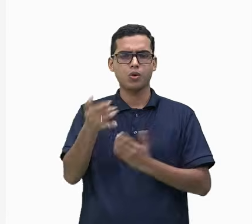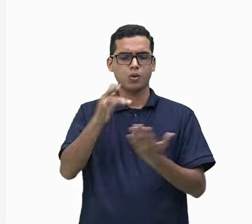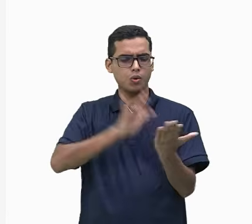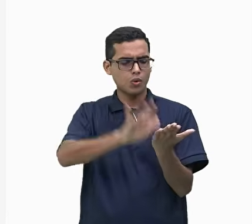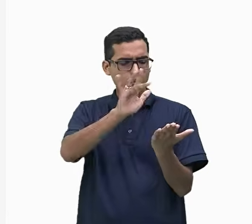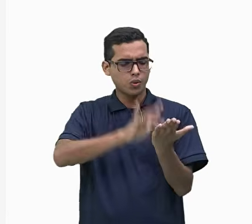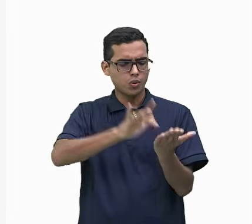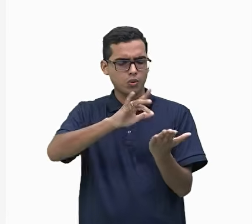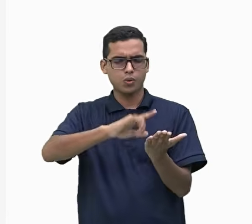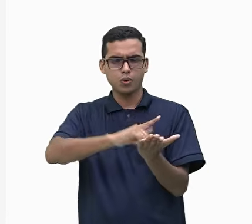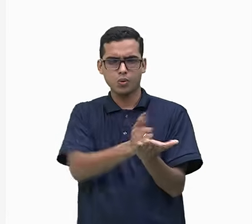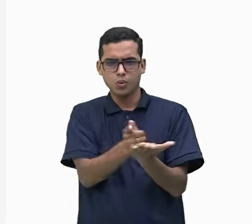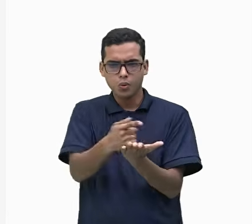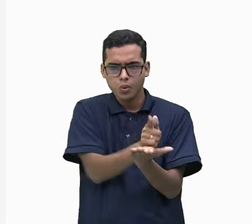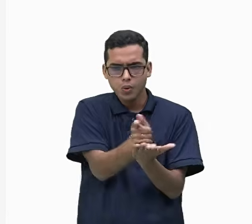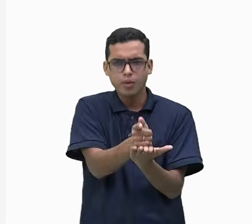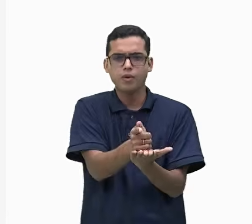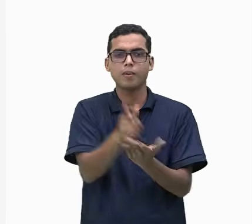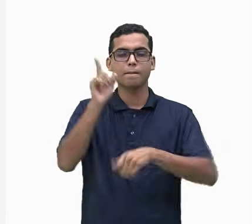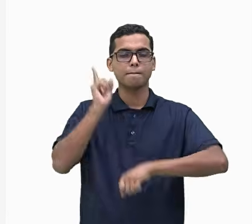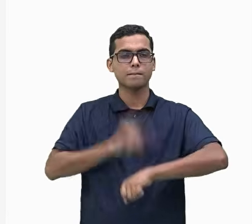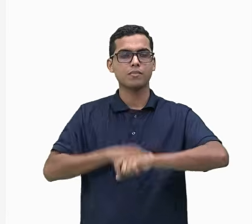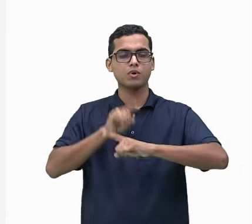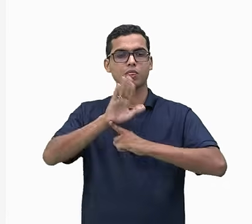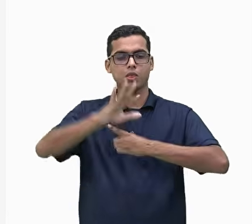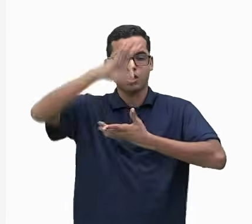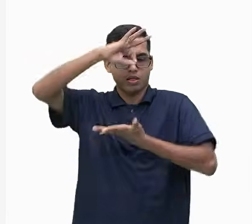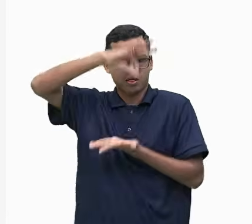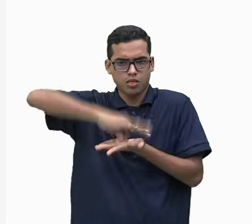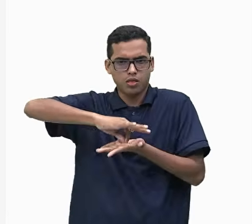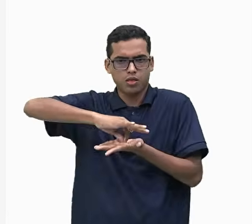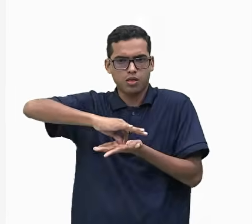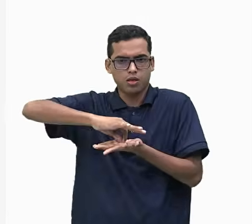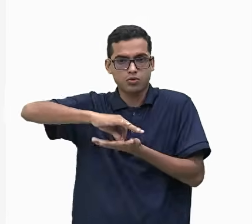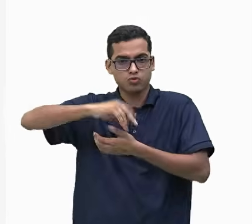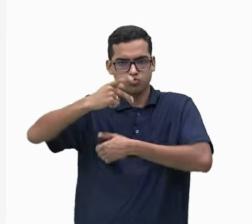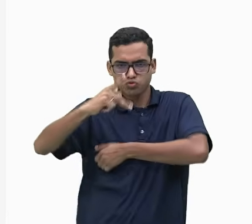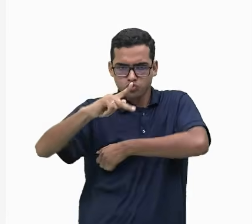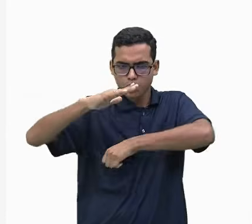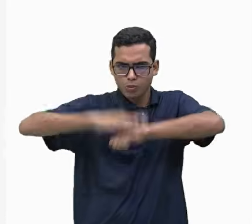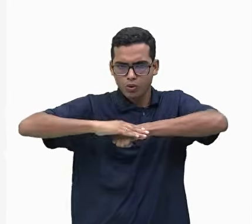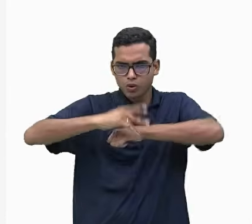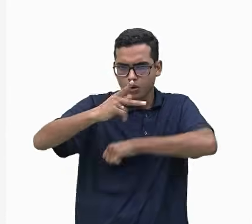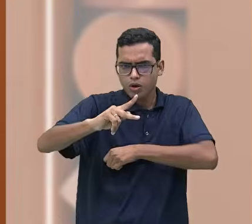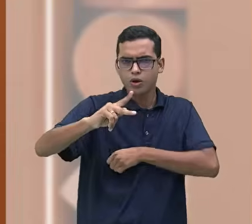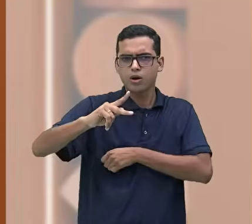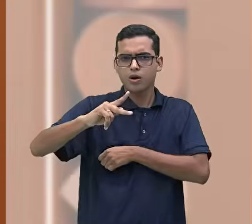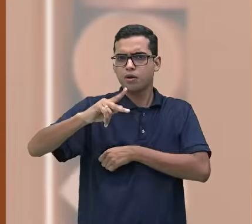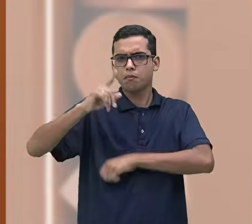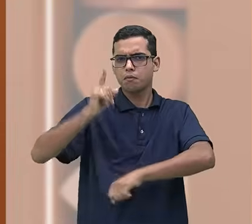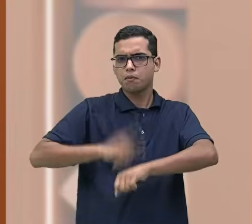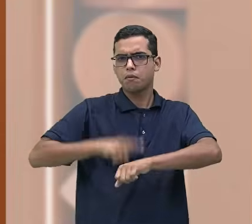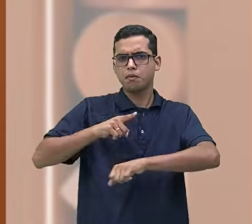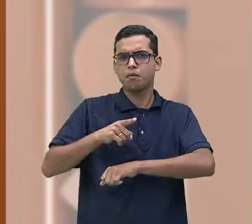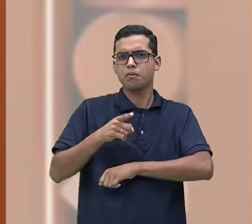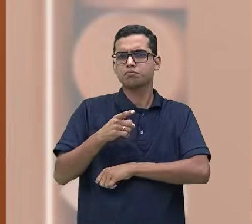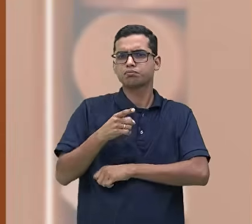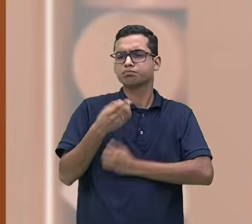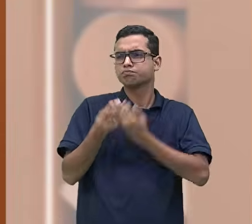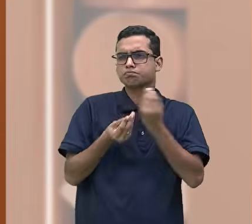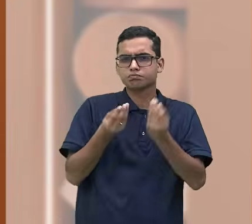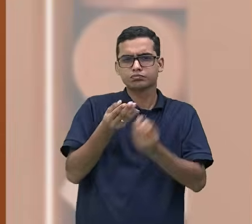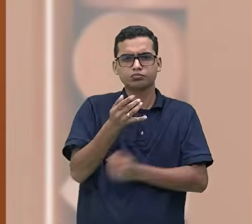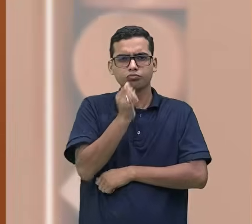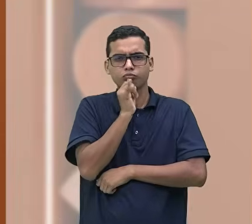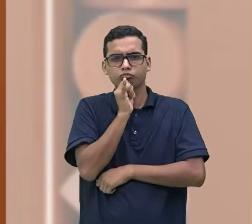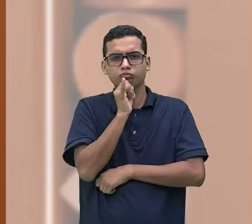que vai estar dando ali instantaneamente sua localização, não é uma coisa assim que parece ser